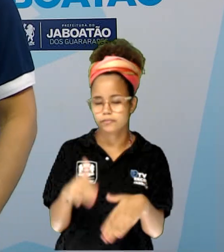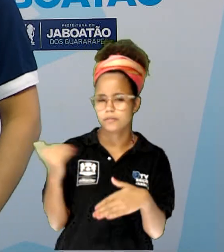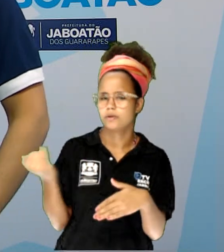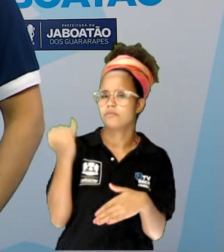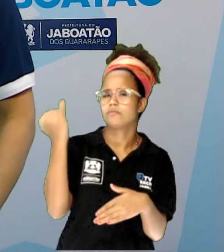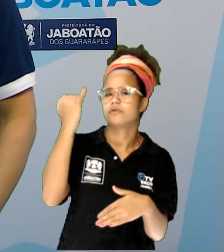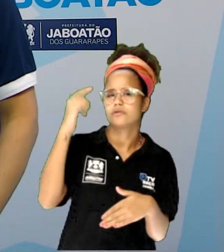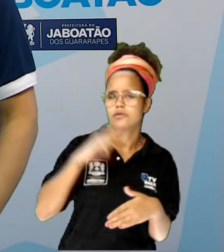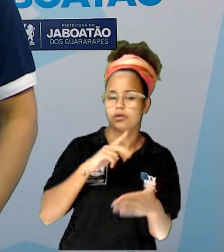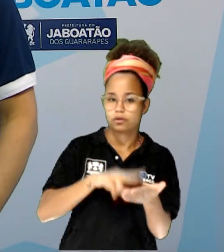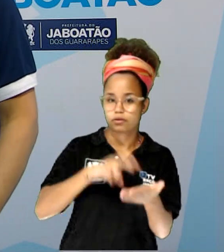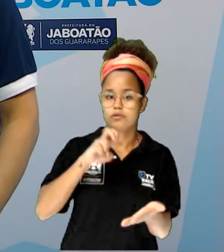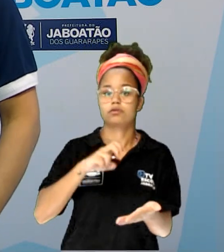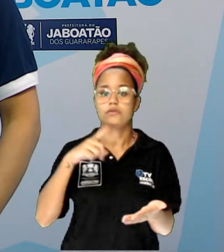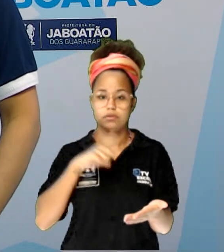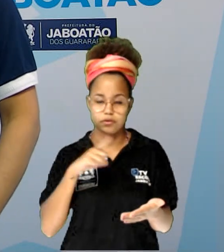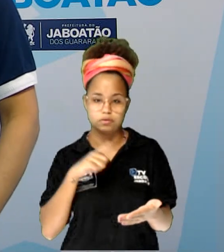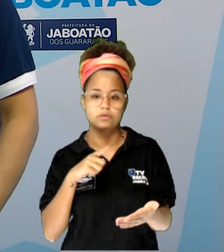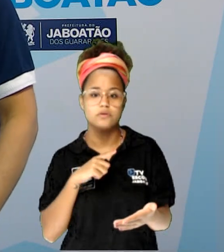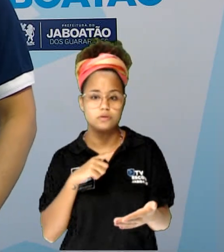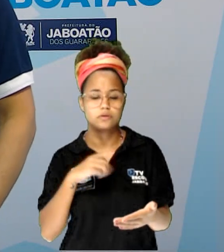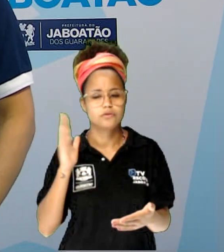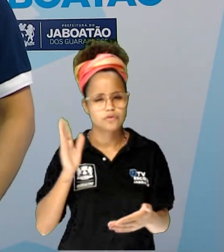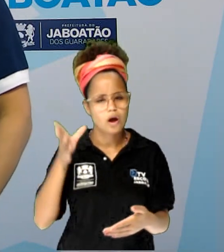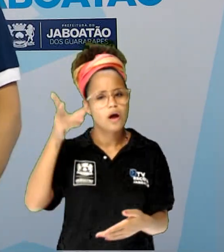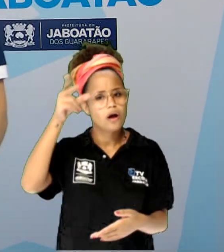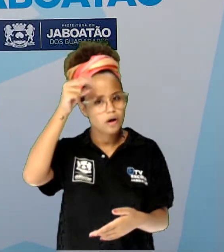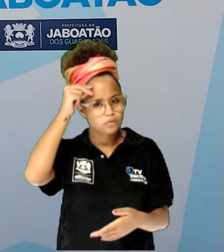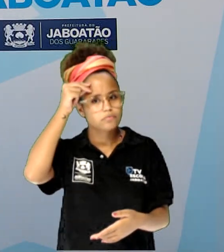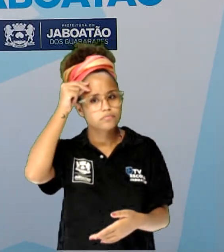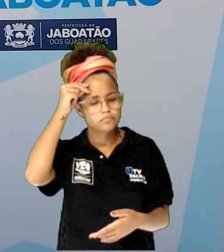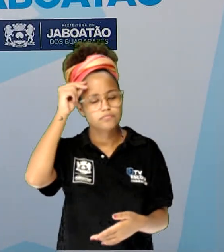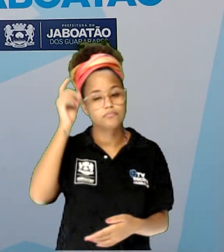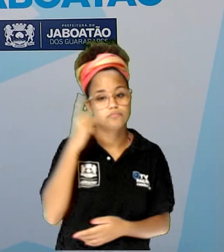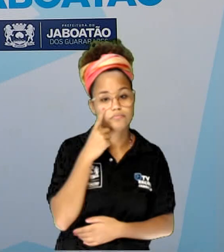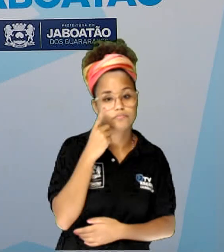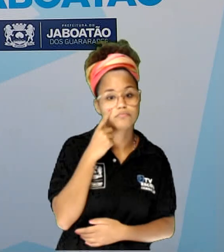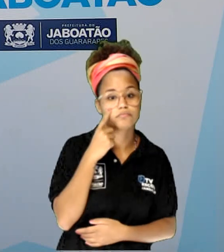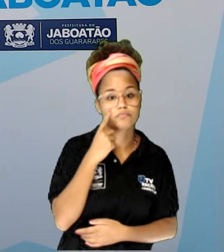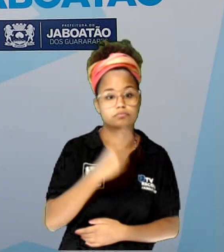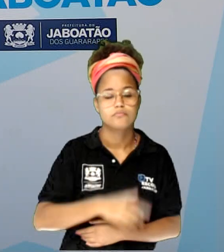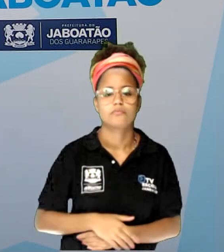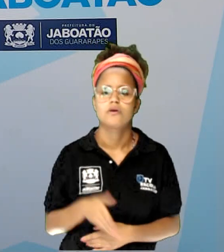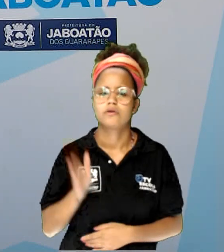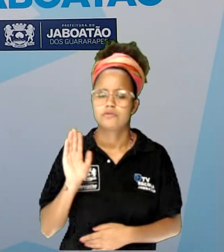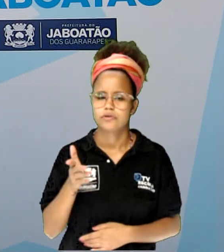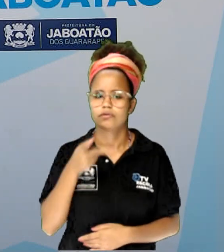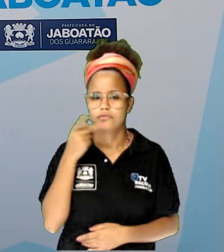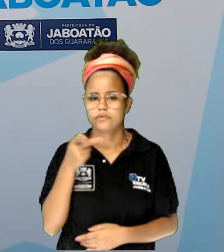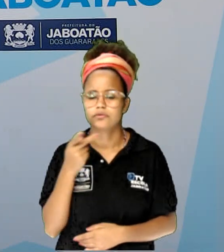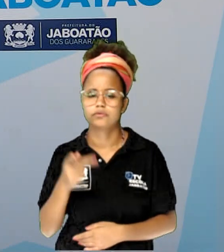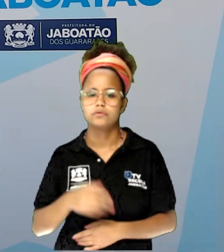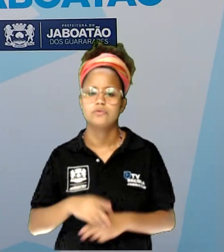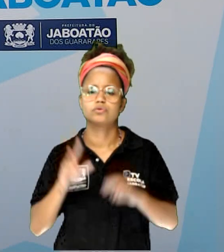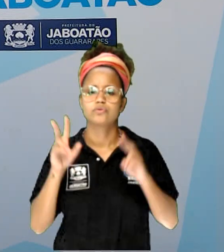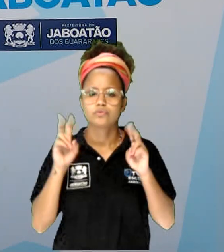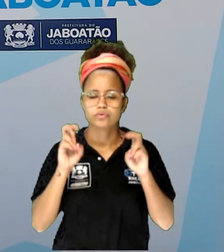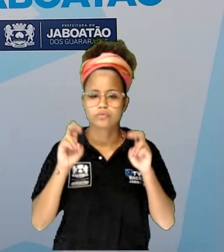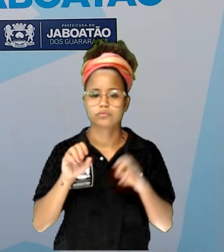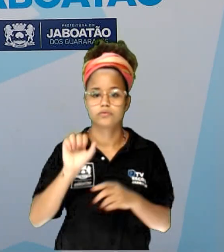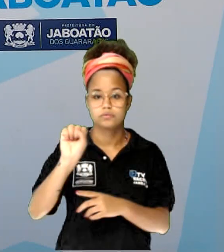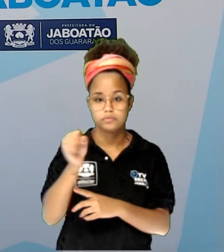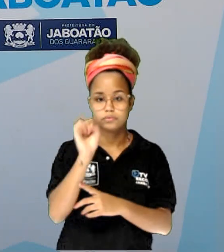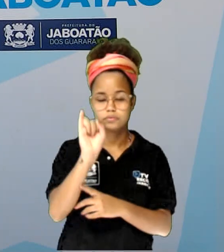com esse vocabulário aqui na cabeça, na ponta da língua, tranquilo? Olha só, lá eu acabei de falar aqui no enunciado sobre